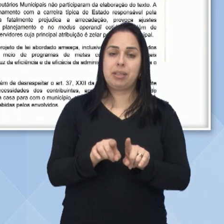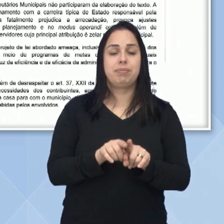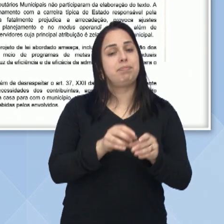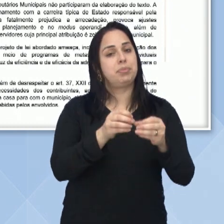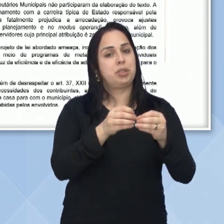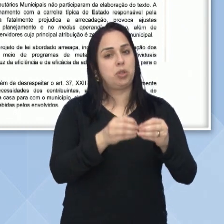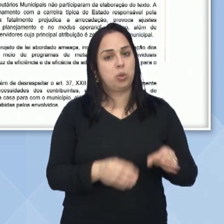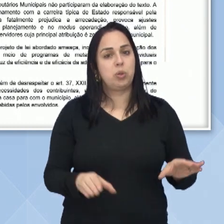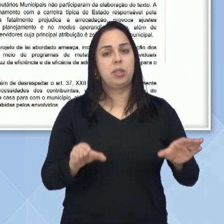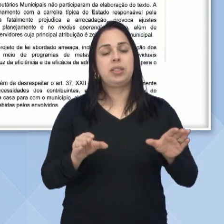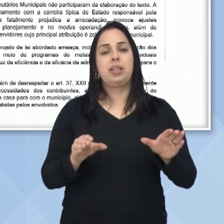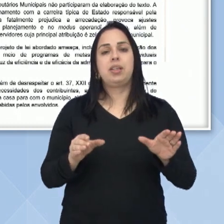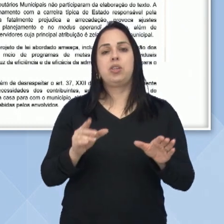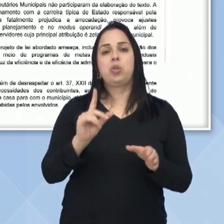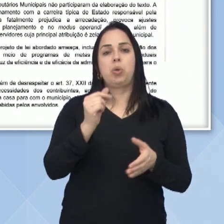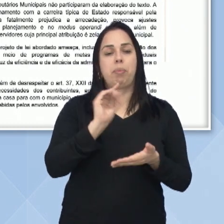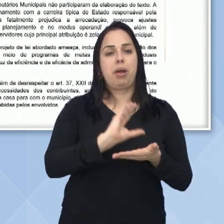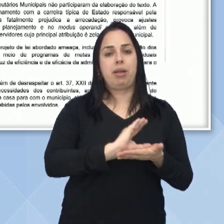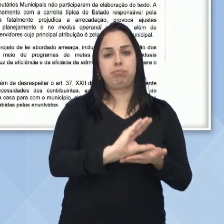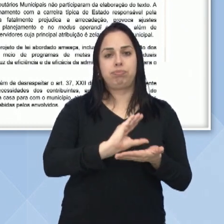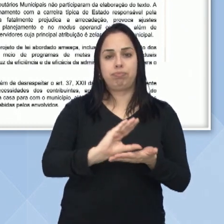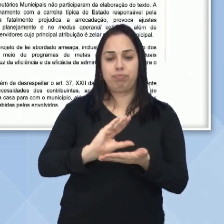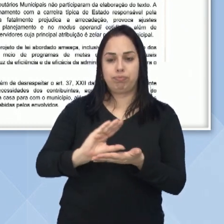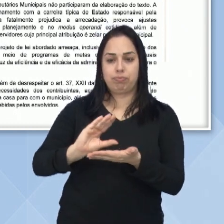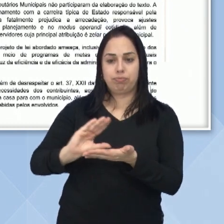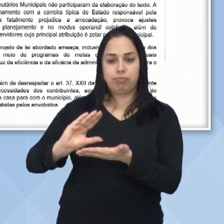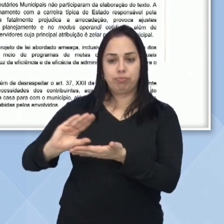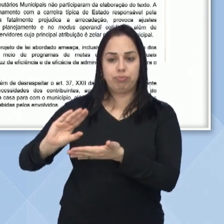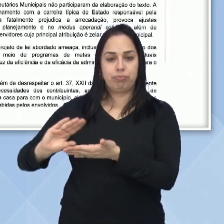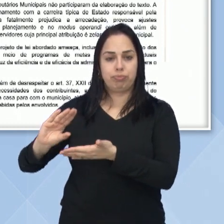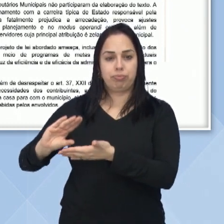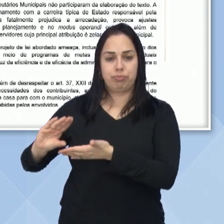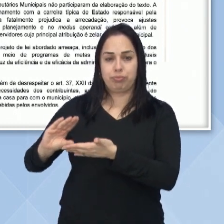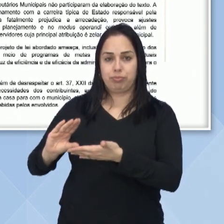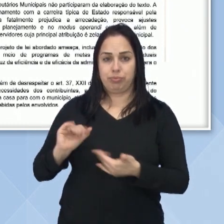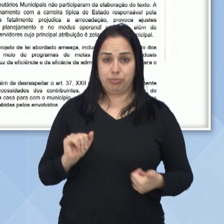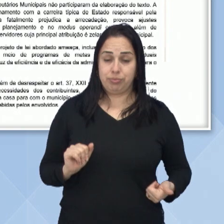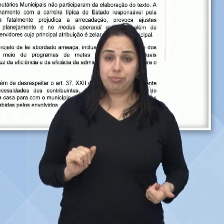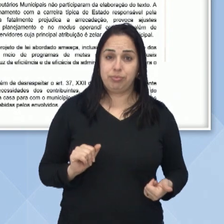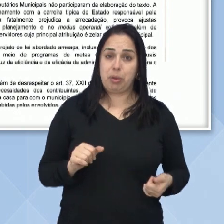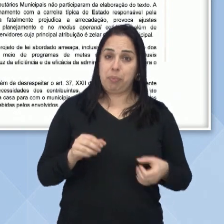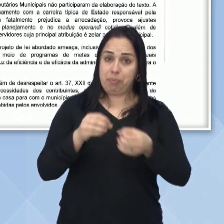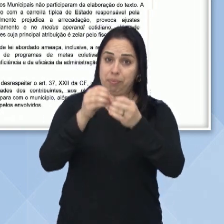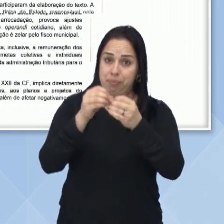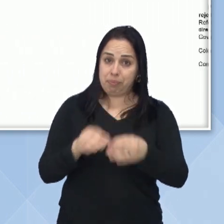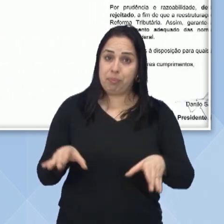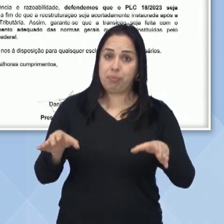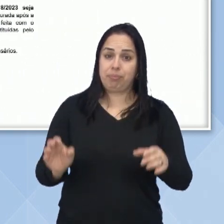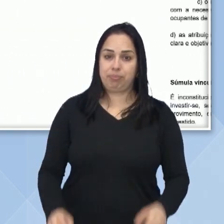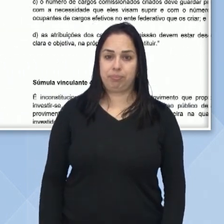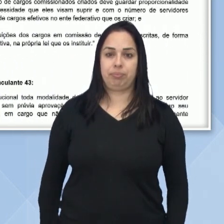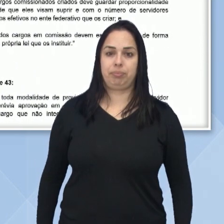as gratificações recebidas pelos envolvidos.